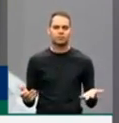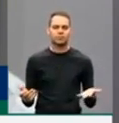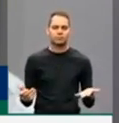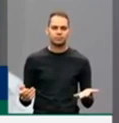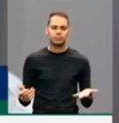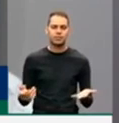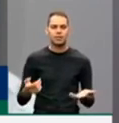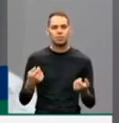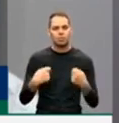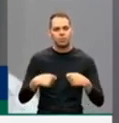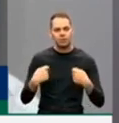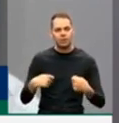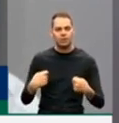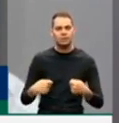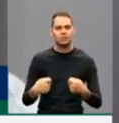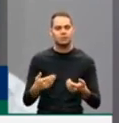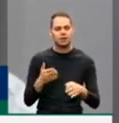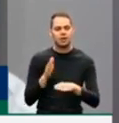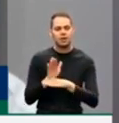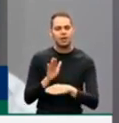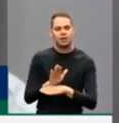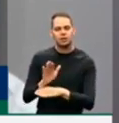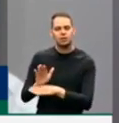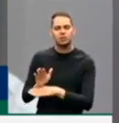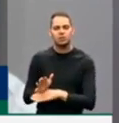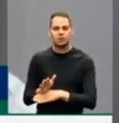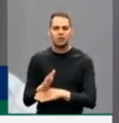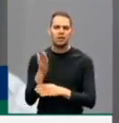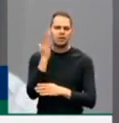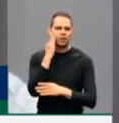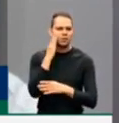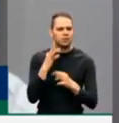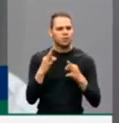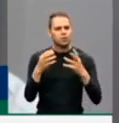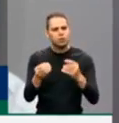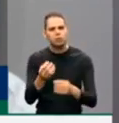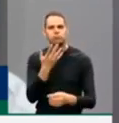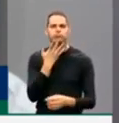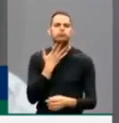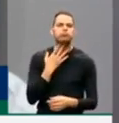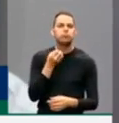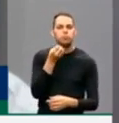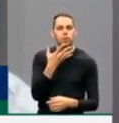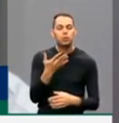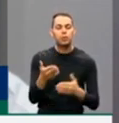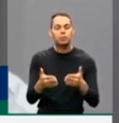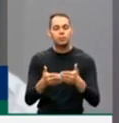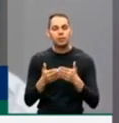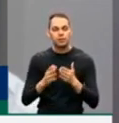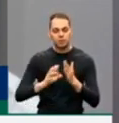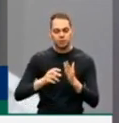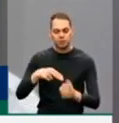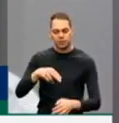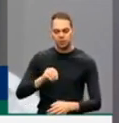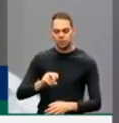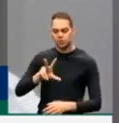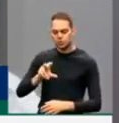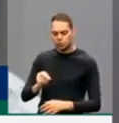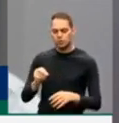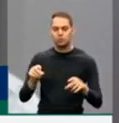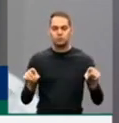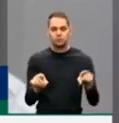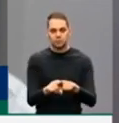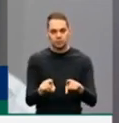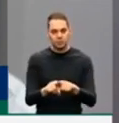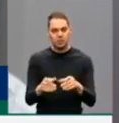que possam intervir nesse sentido. Eu sei que são todos bem intencionados. Pedi ao Partido Novo também. É um